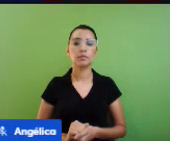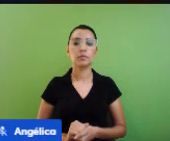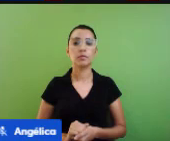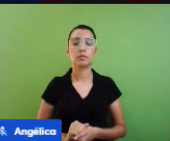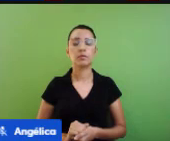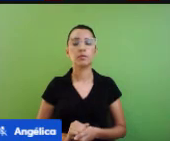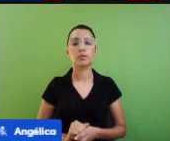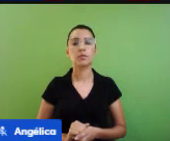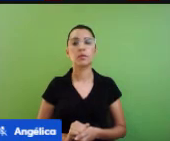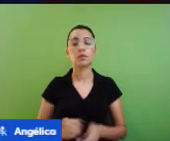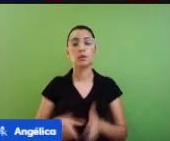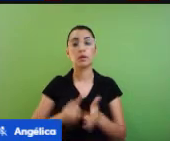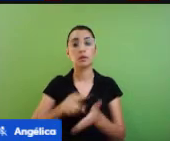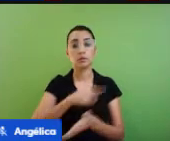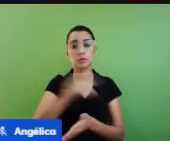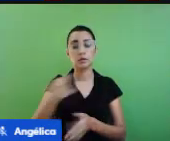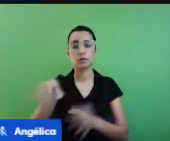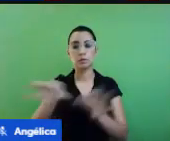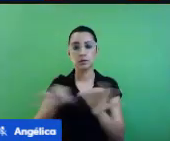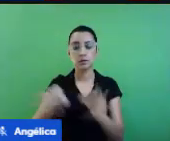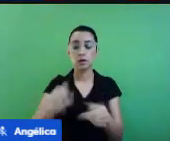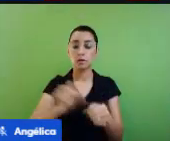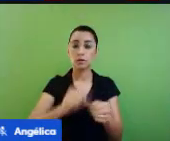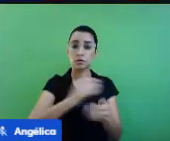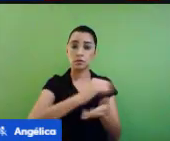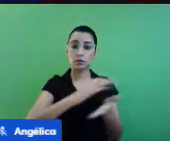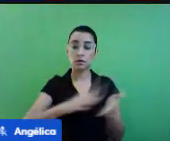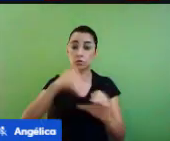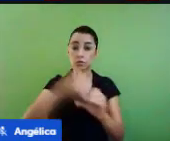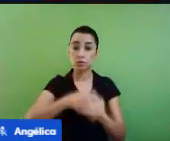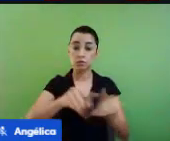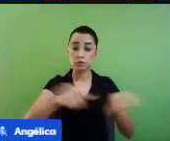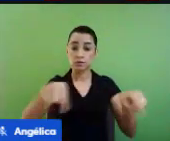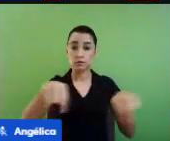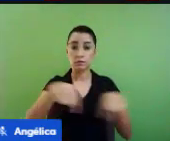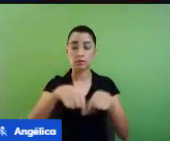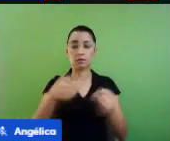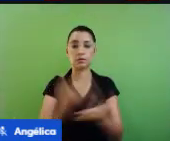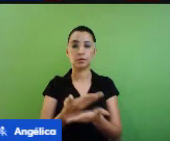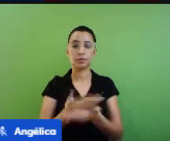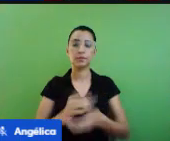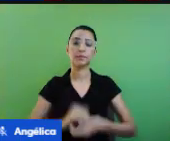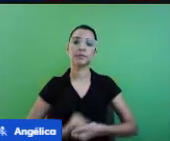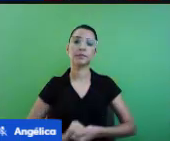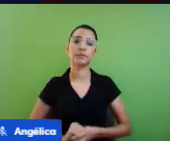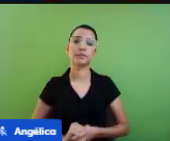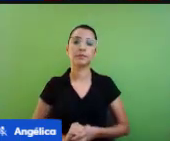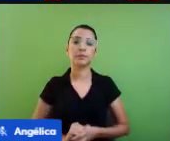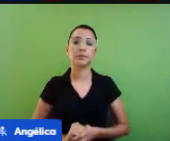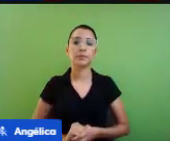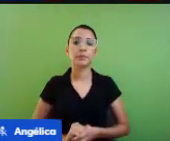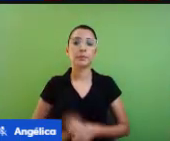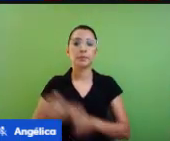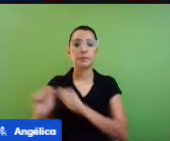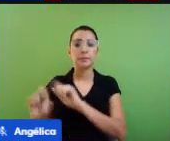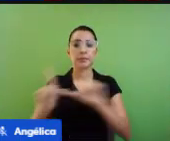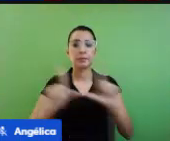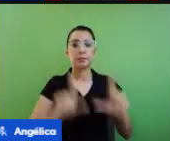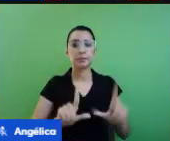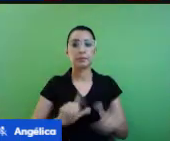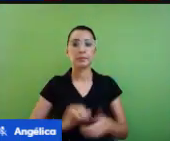vão planejar e executar aí em sala de aula, ok? Podemos passar.